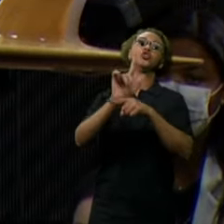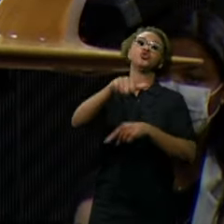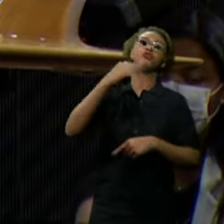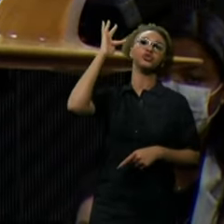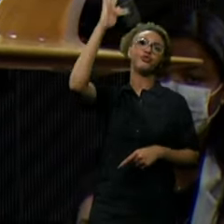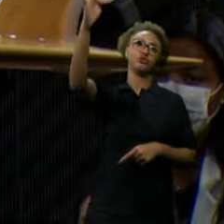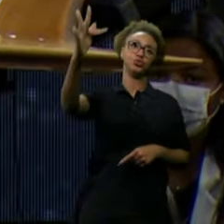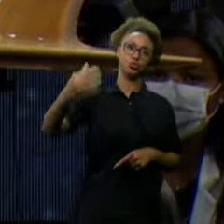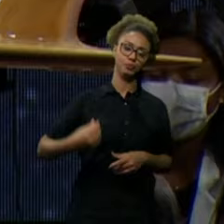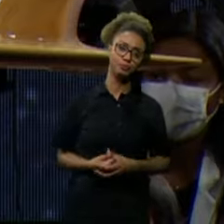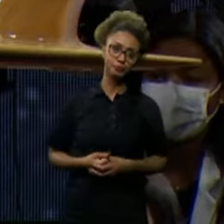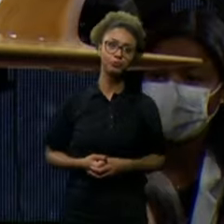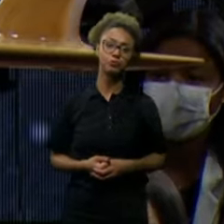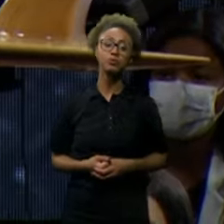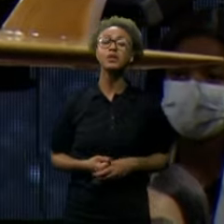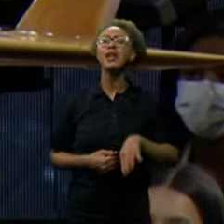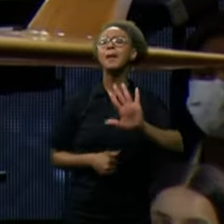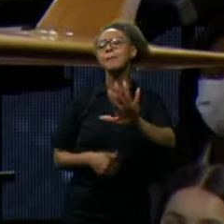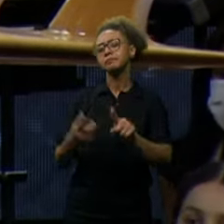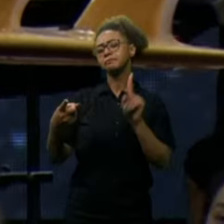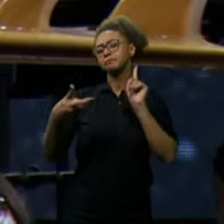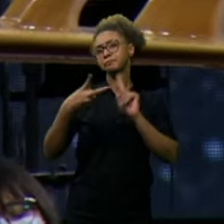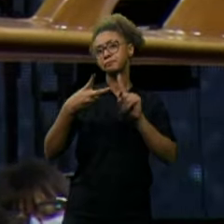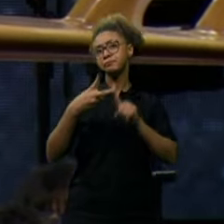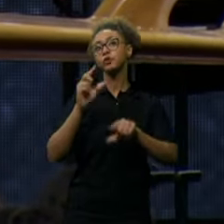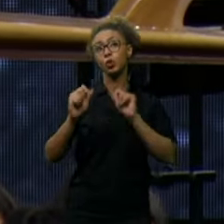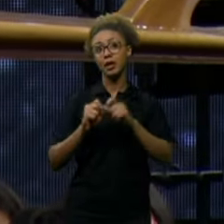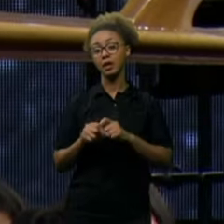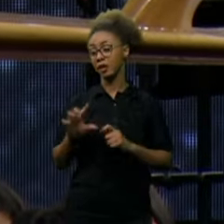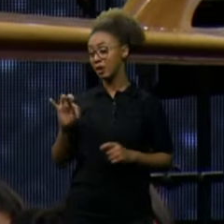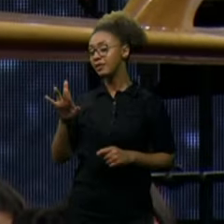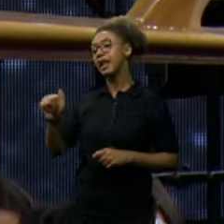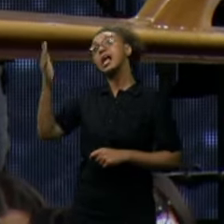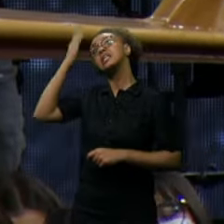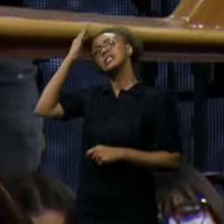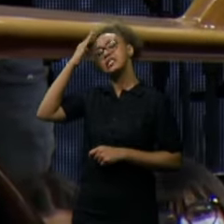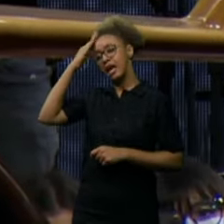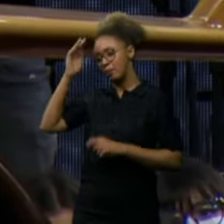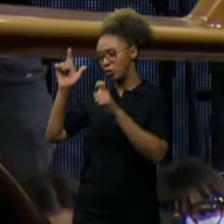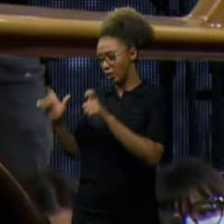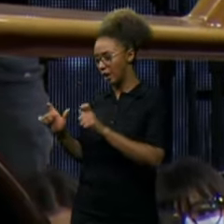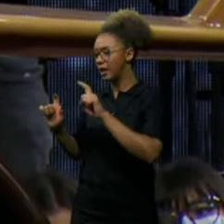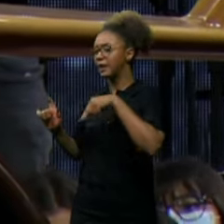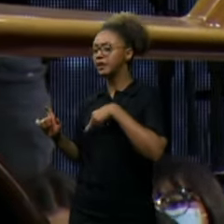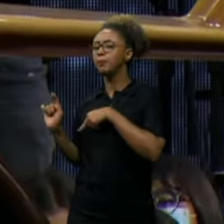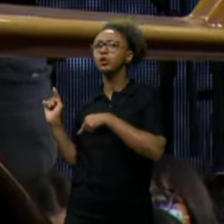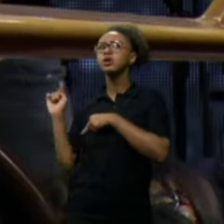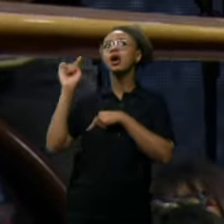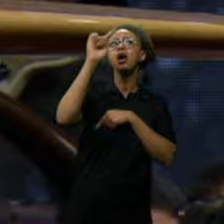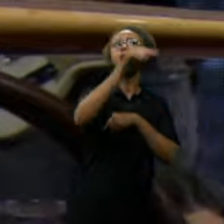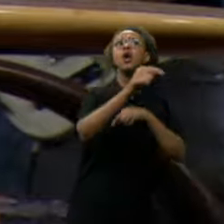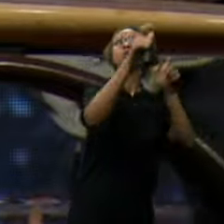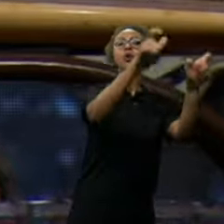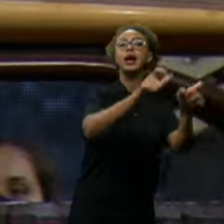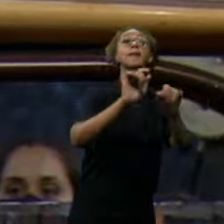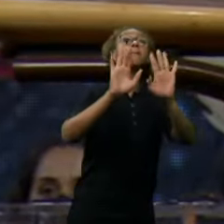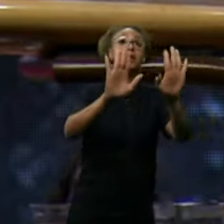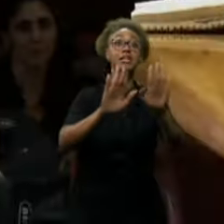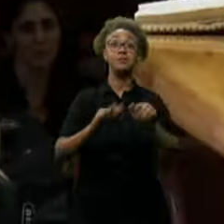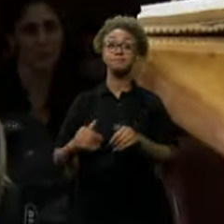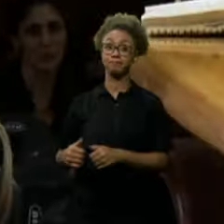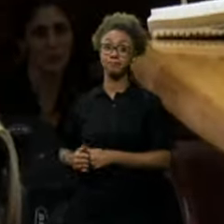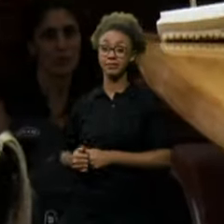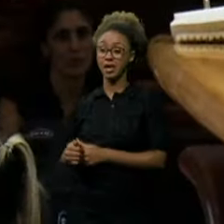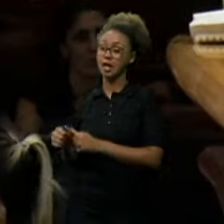caminhada segunda coisa ele sabe onde ele está e ele parte de lá vai para cá não só que olha o que vai acontecer no